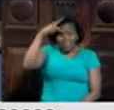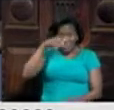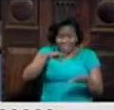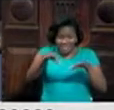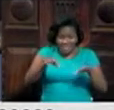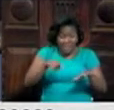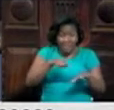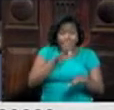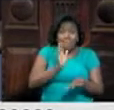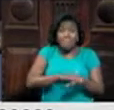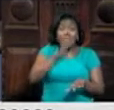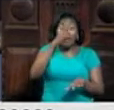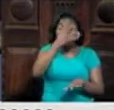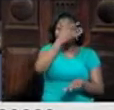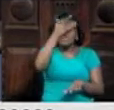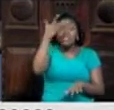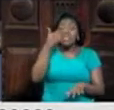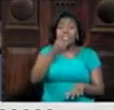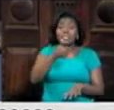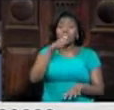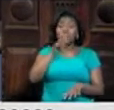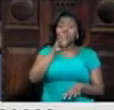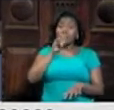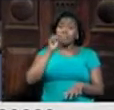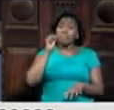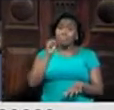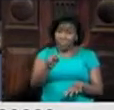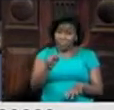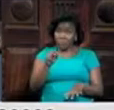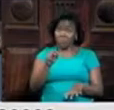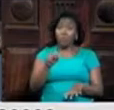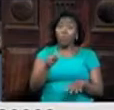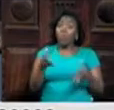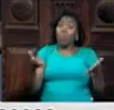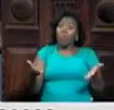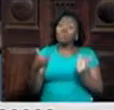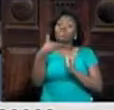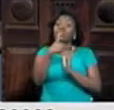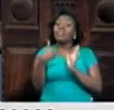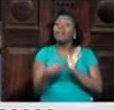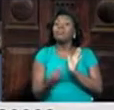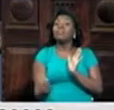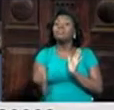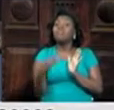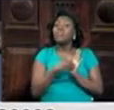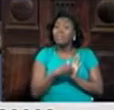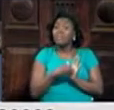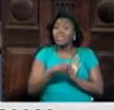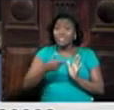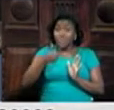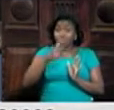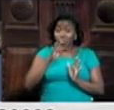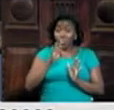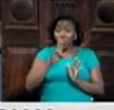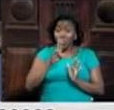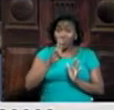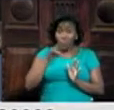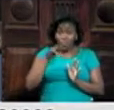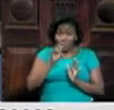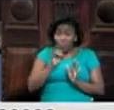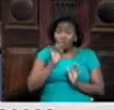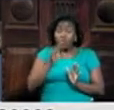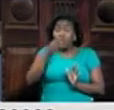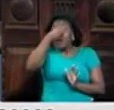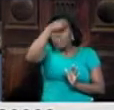de 150 mil eleitores. Atualmente, a regra estipula segundo turno apenas para